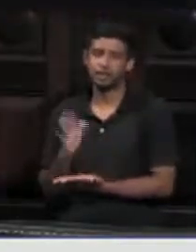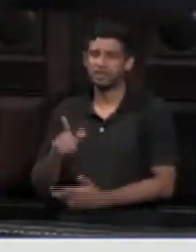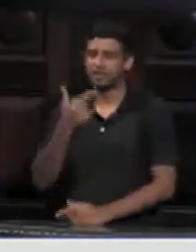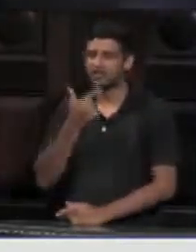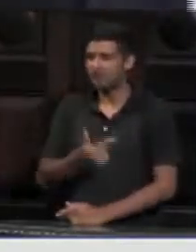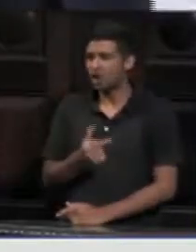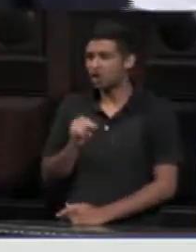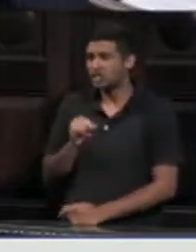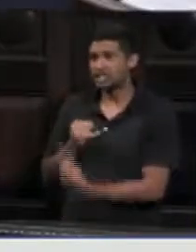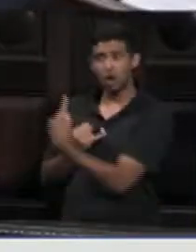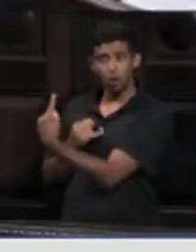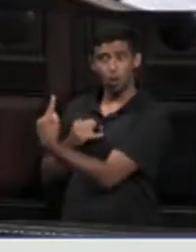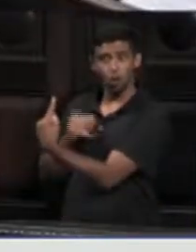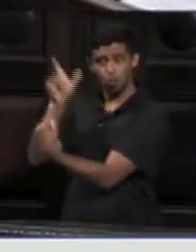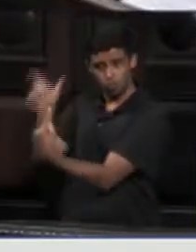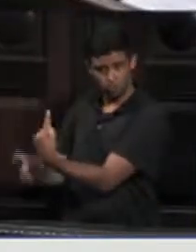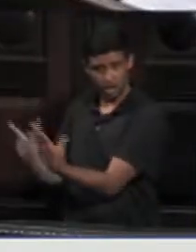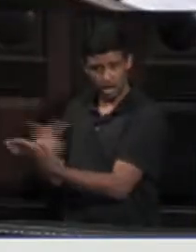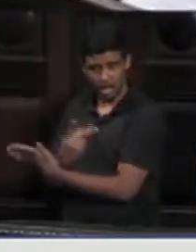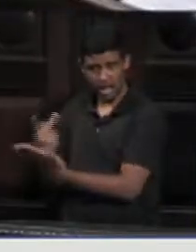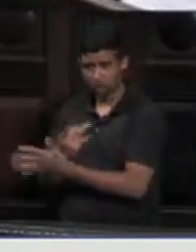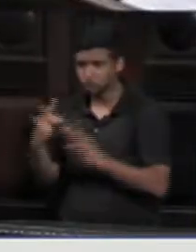ser generalizado.